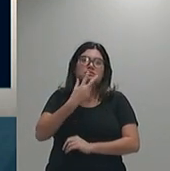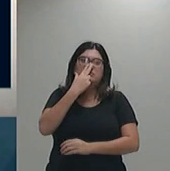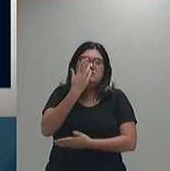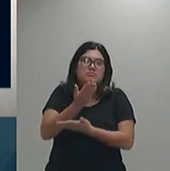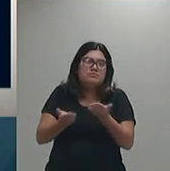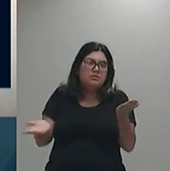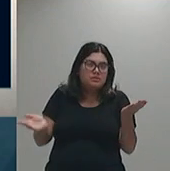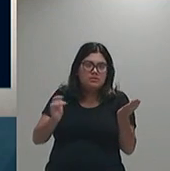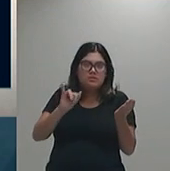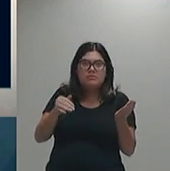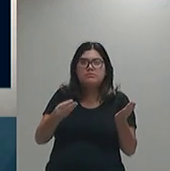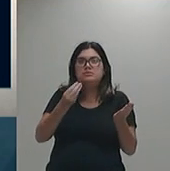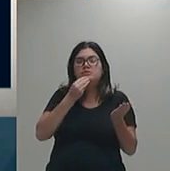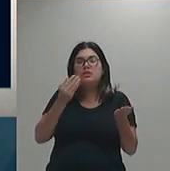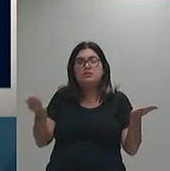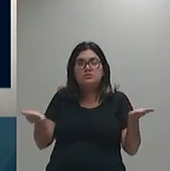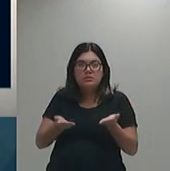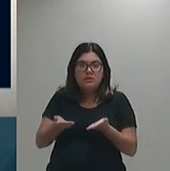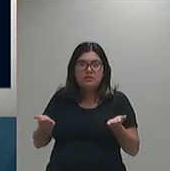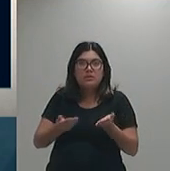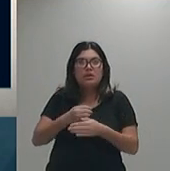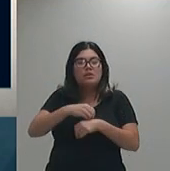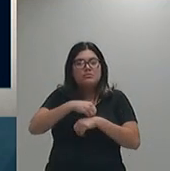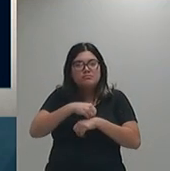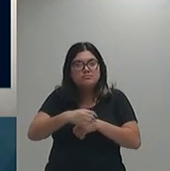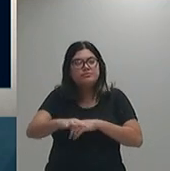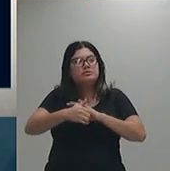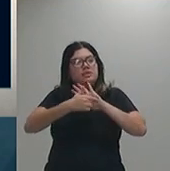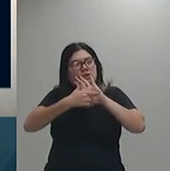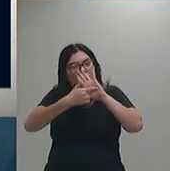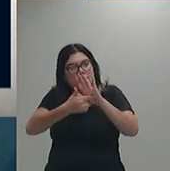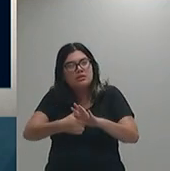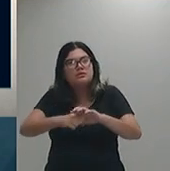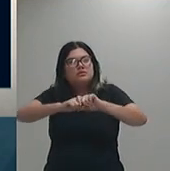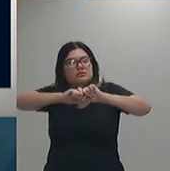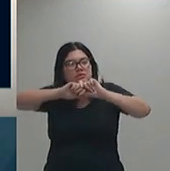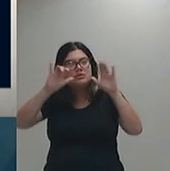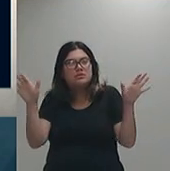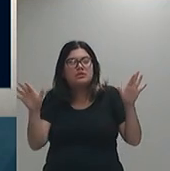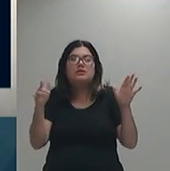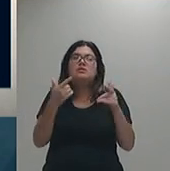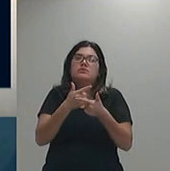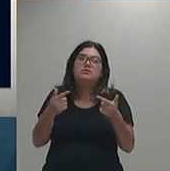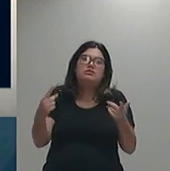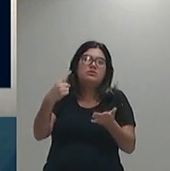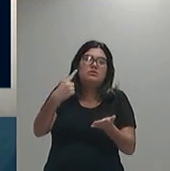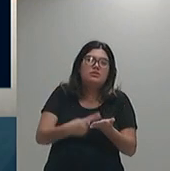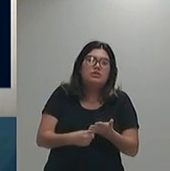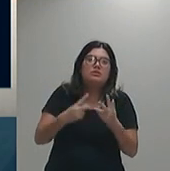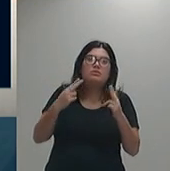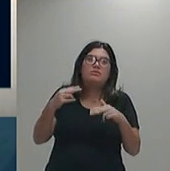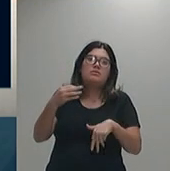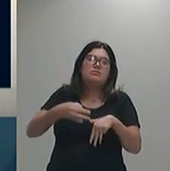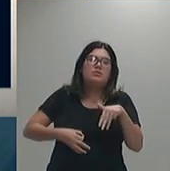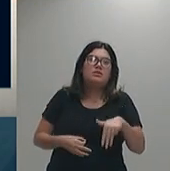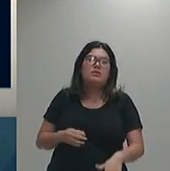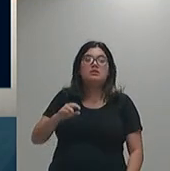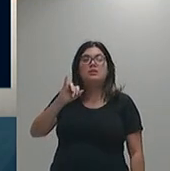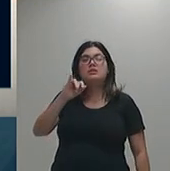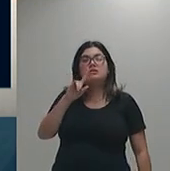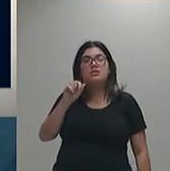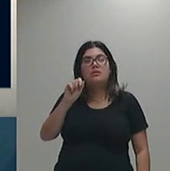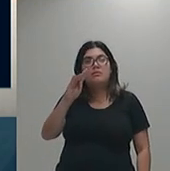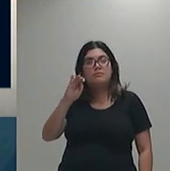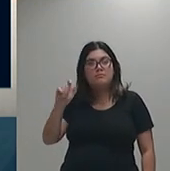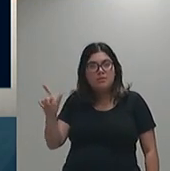oportunidade para deixar Expresso E aí não haveria como disse a ministra Isabel que